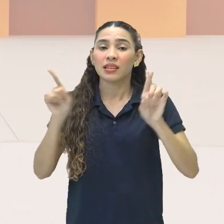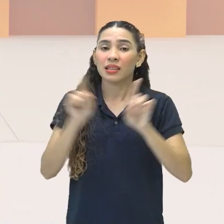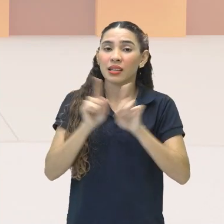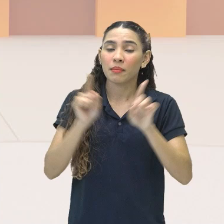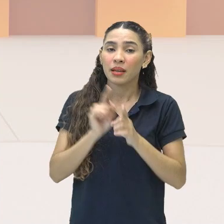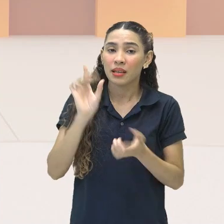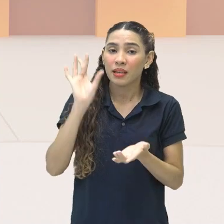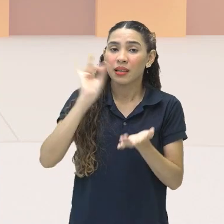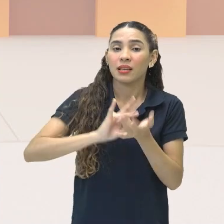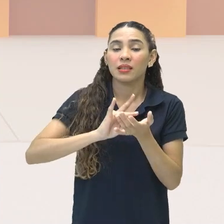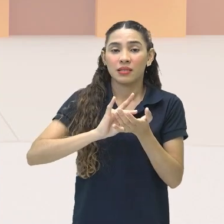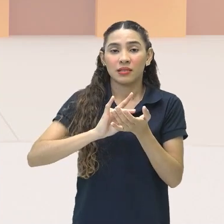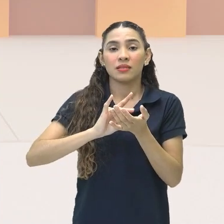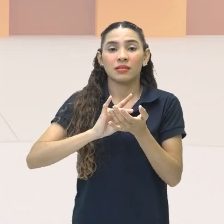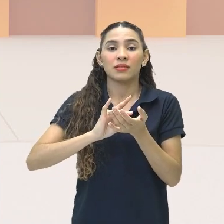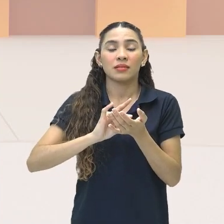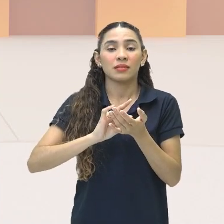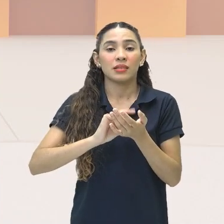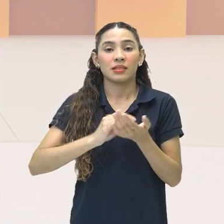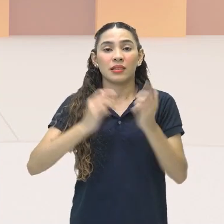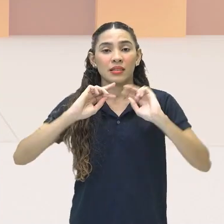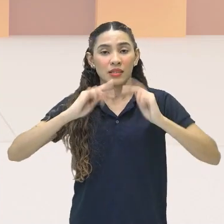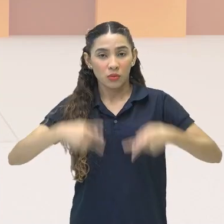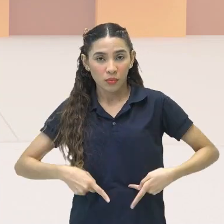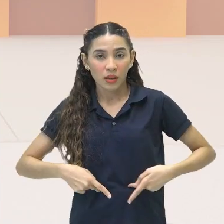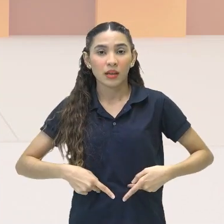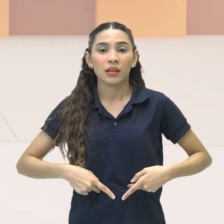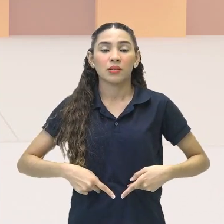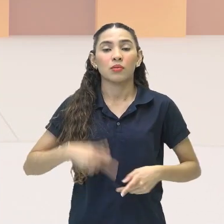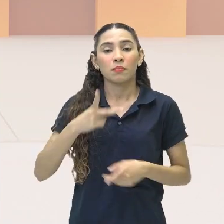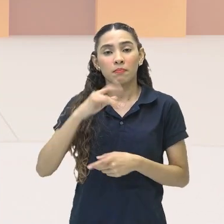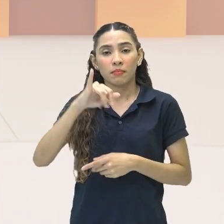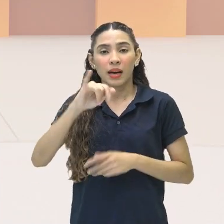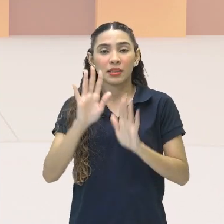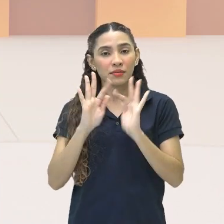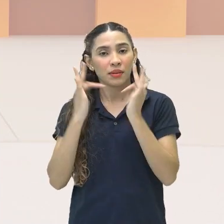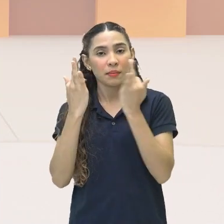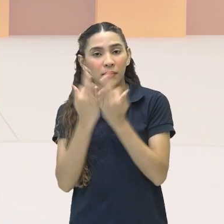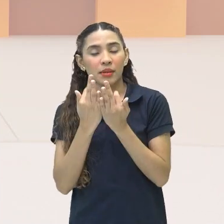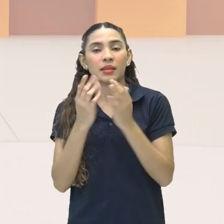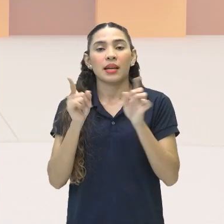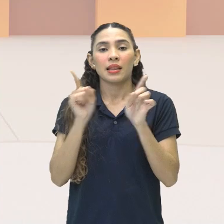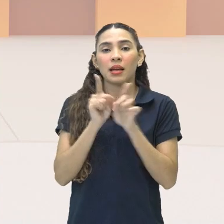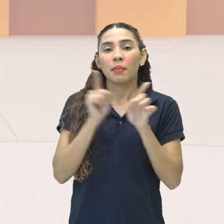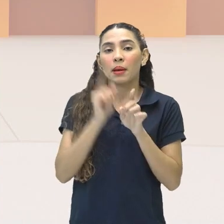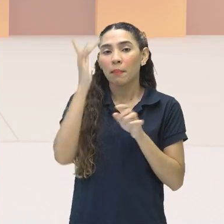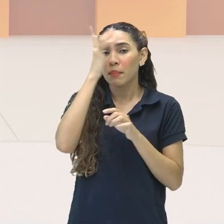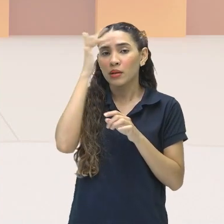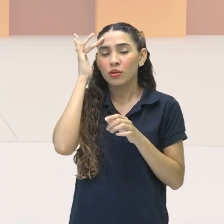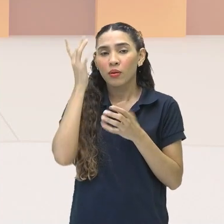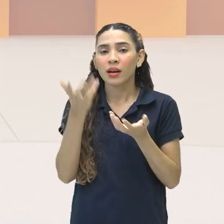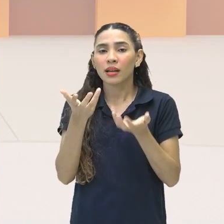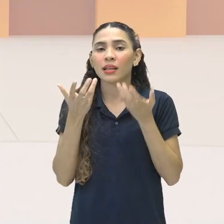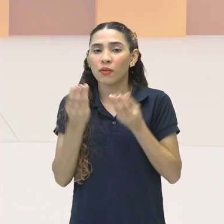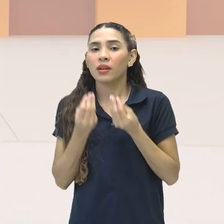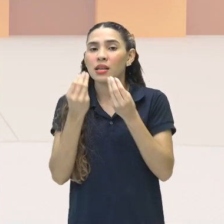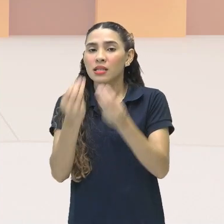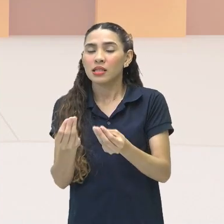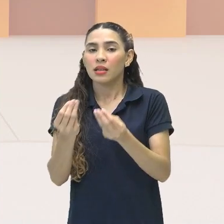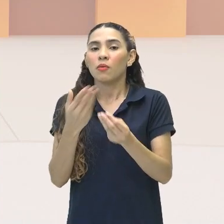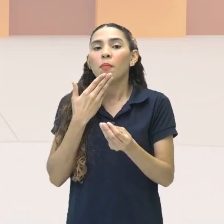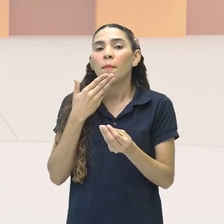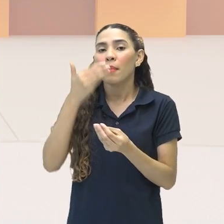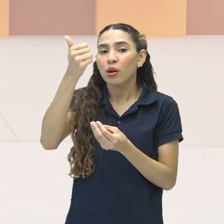própria realização enquanto ser humano, enquanto pai de família, enquanto aquele que quer oferecer o melhor para